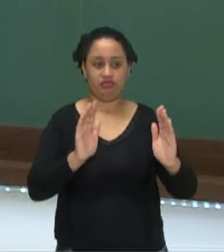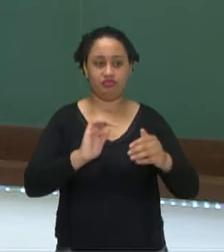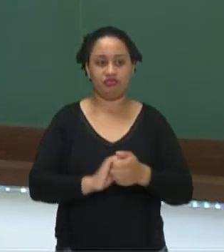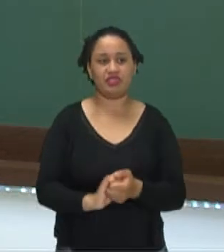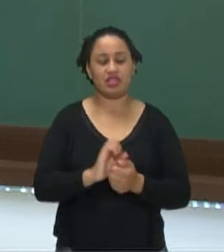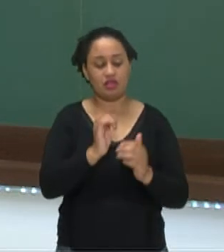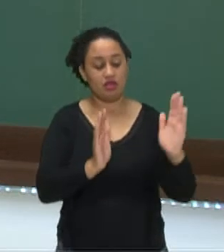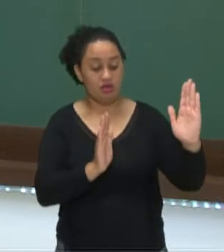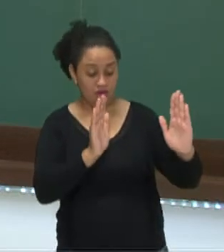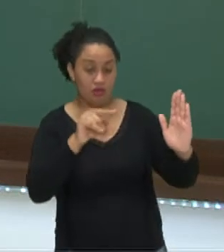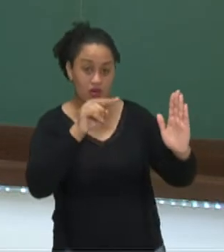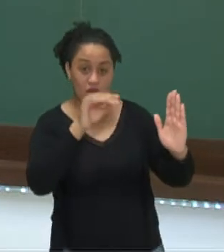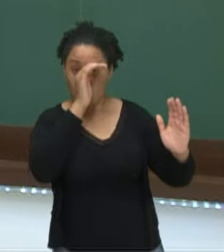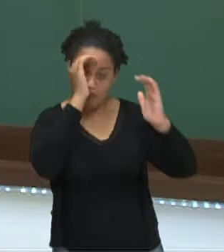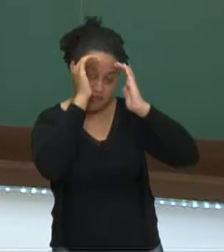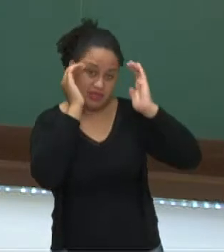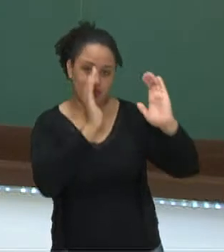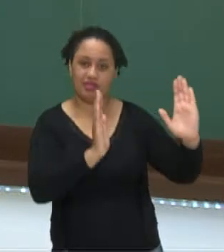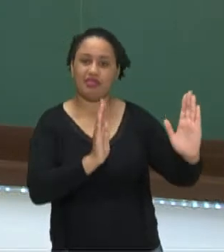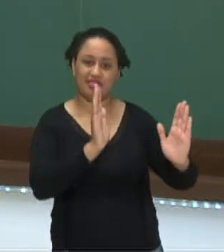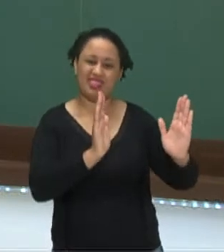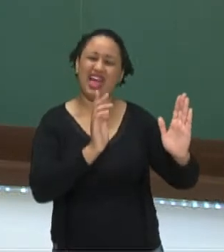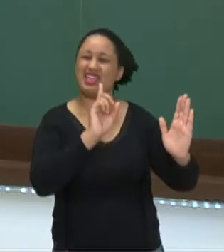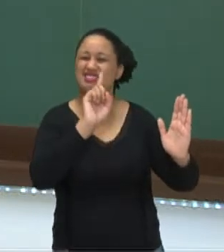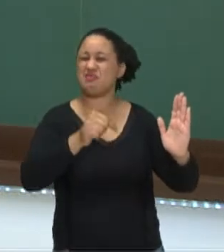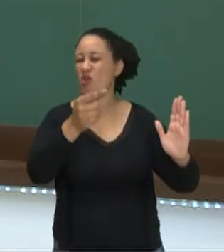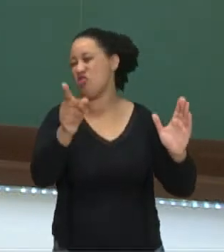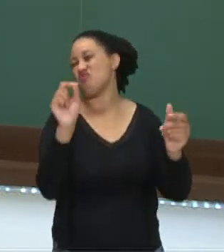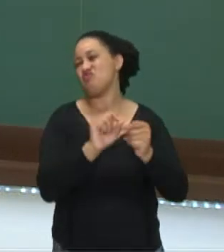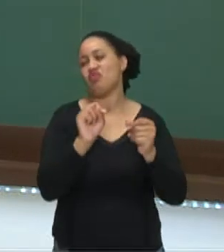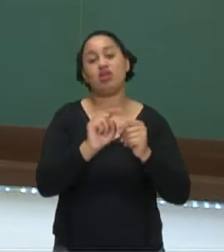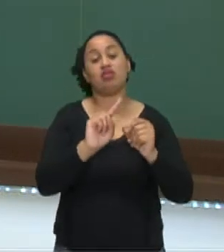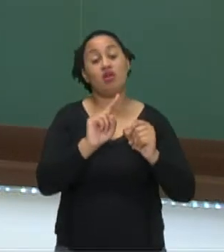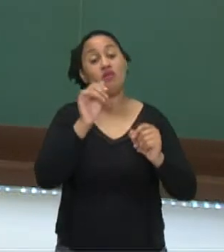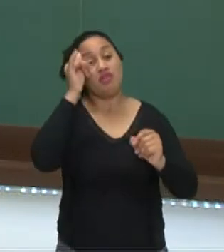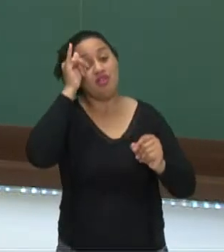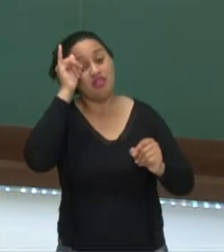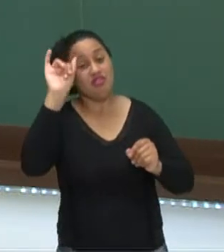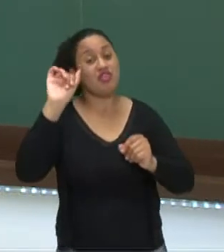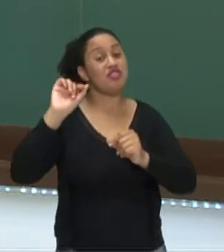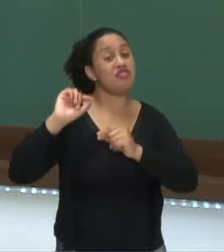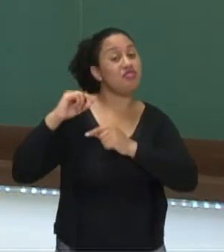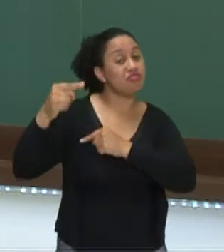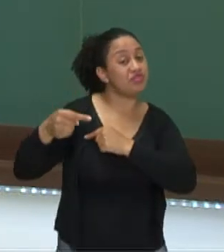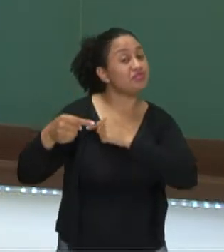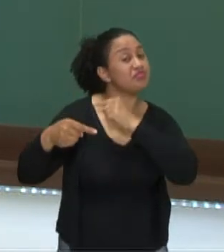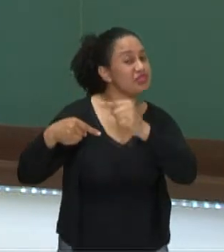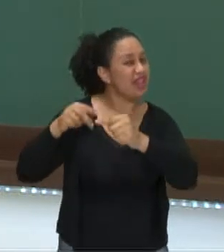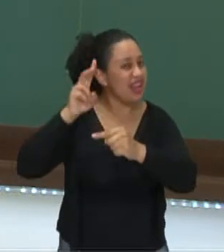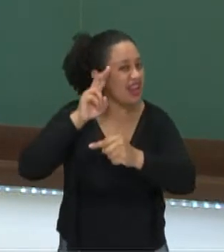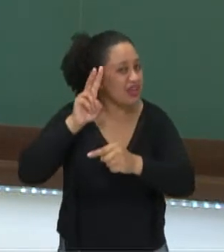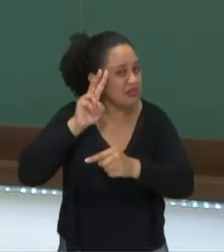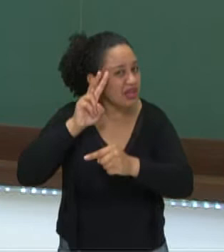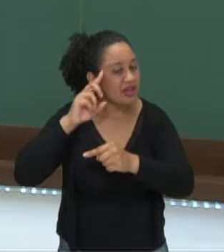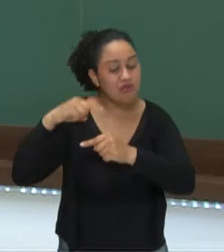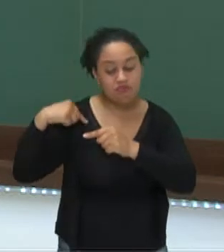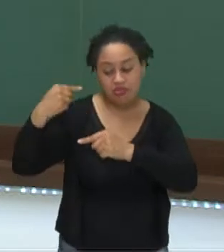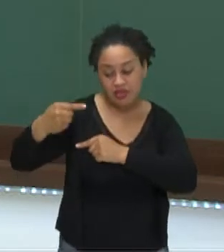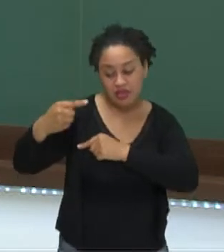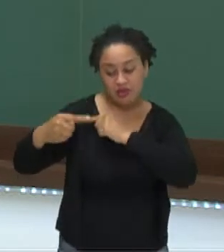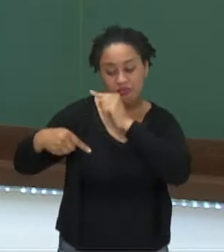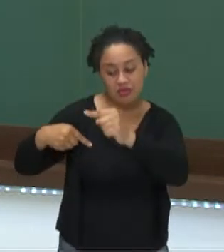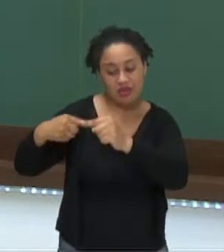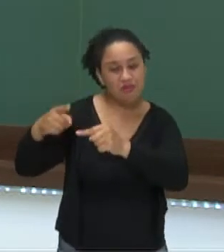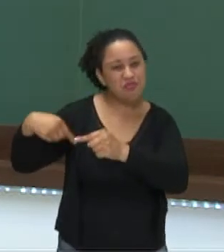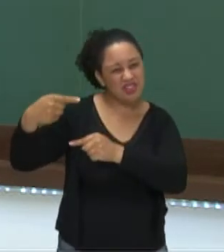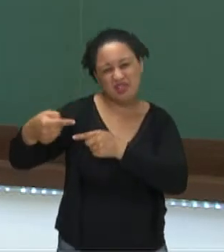aquele prazo, cumpra! Não deixe para depois. Evite a procrastinação, lembra disso? Evite deixar